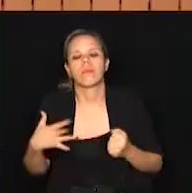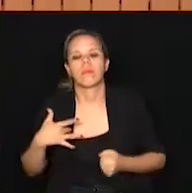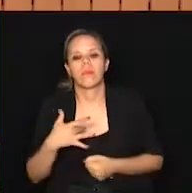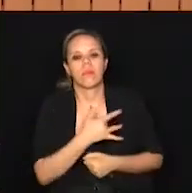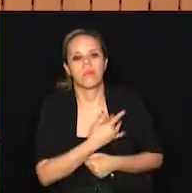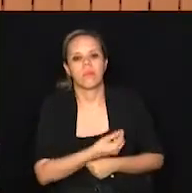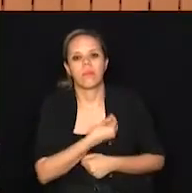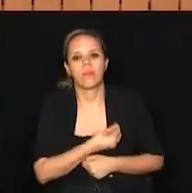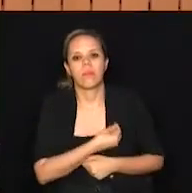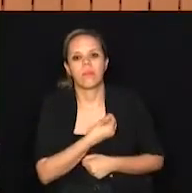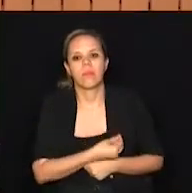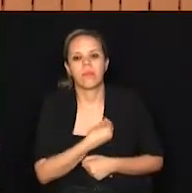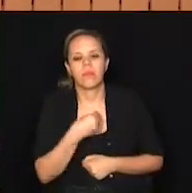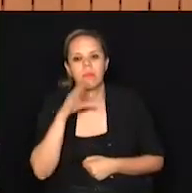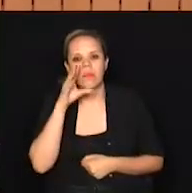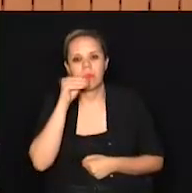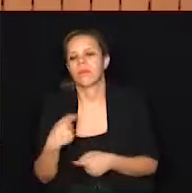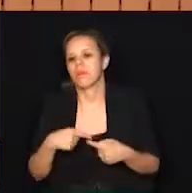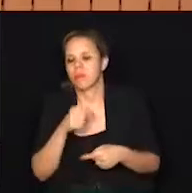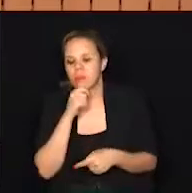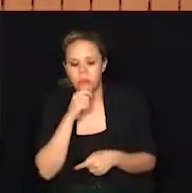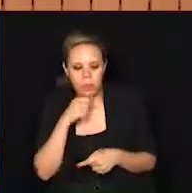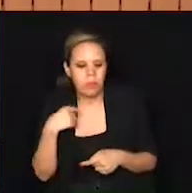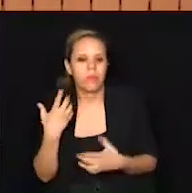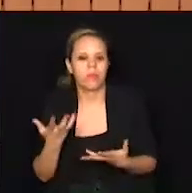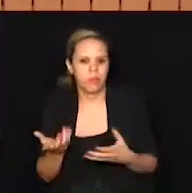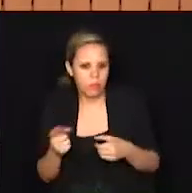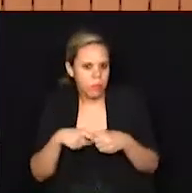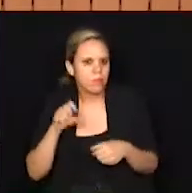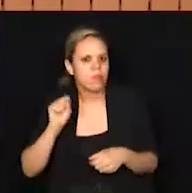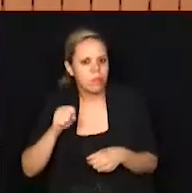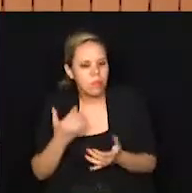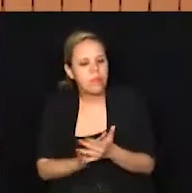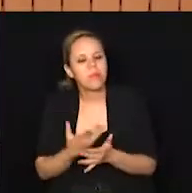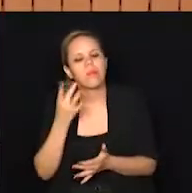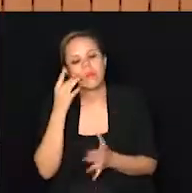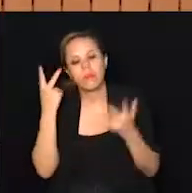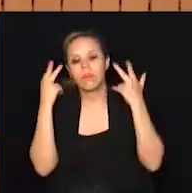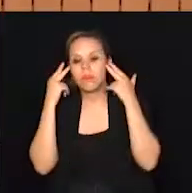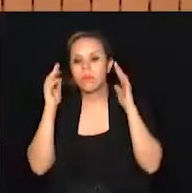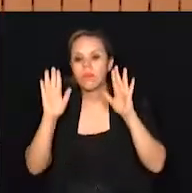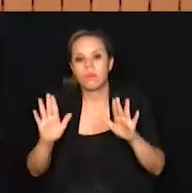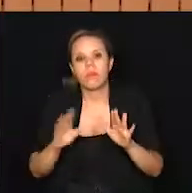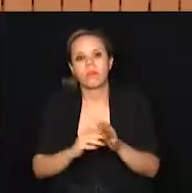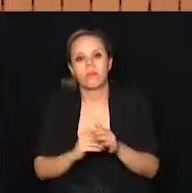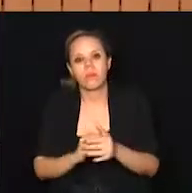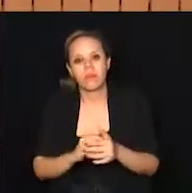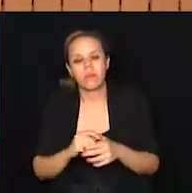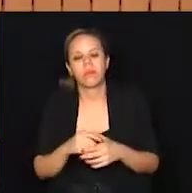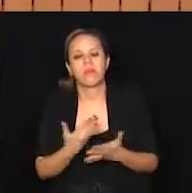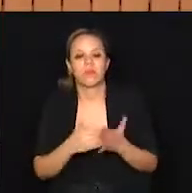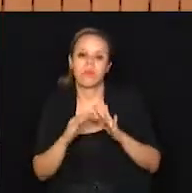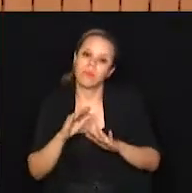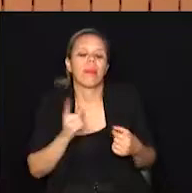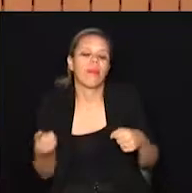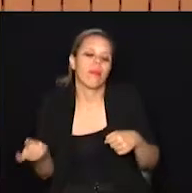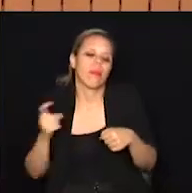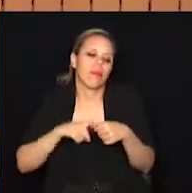que estão decidindo esse retorno é o que causa um prejuízo muito grande, uma